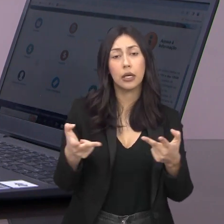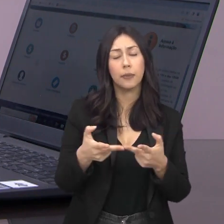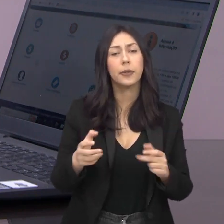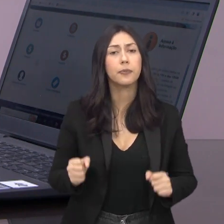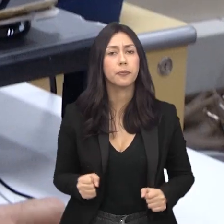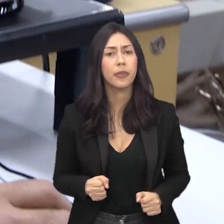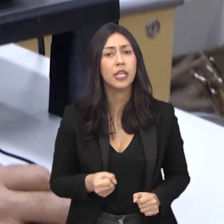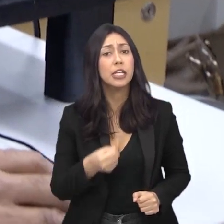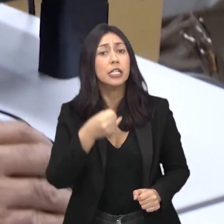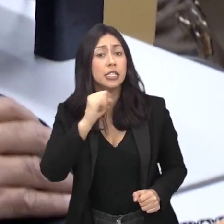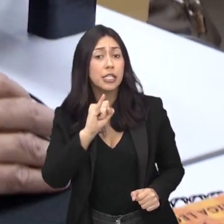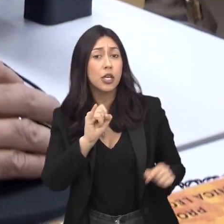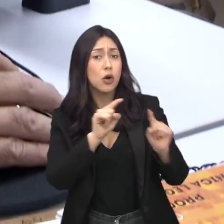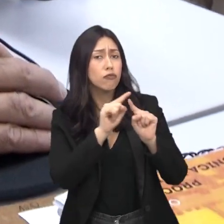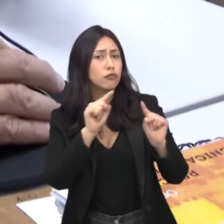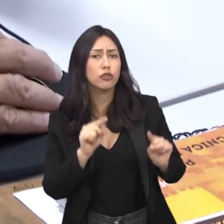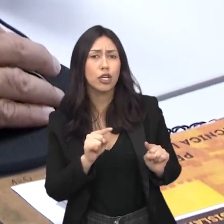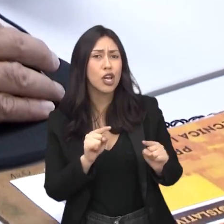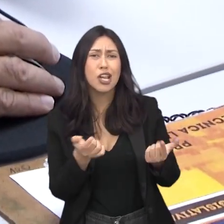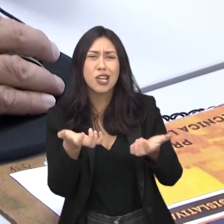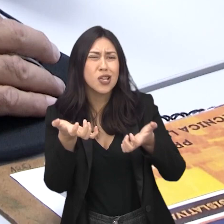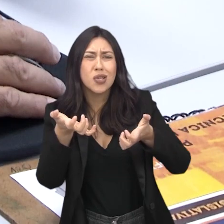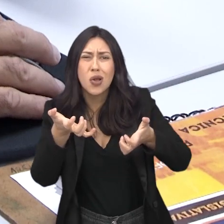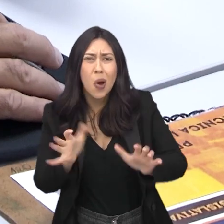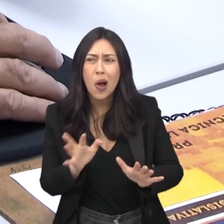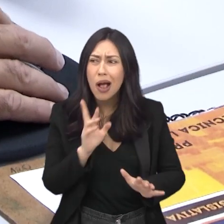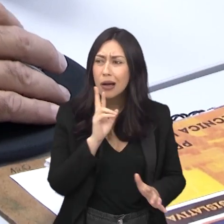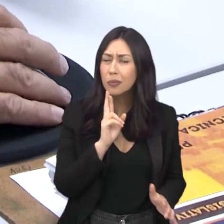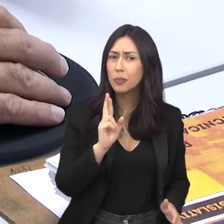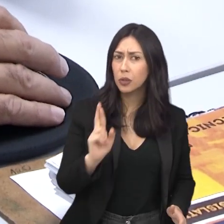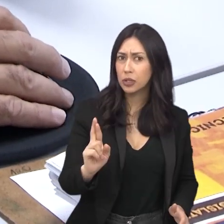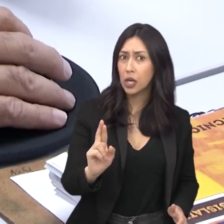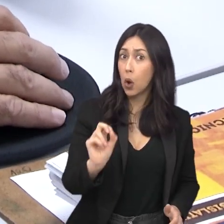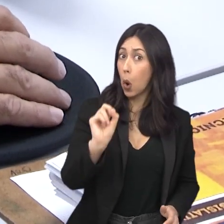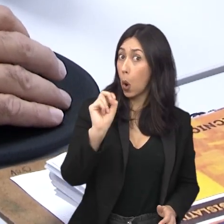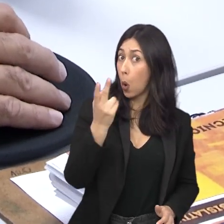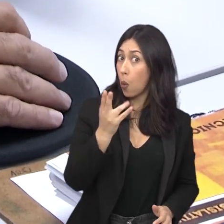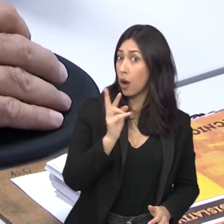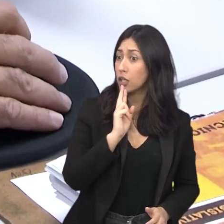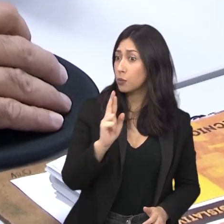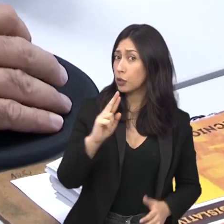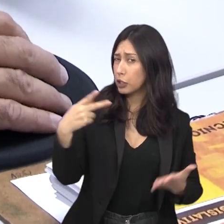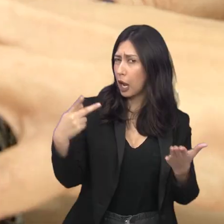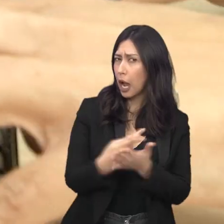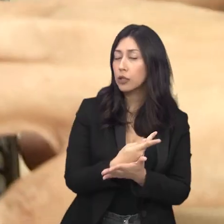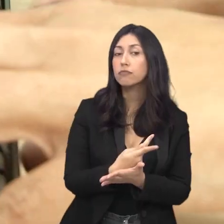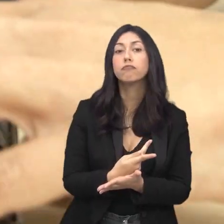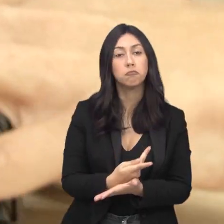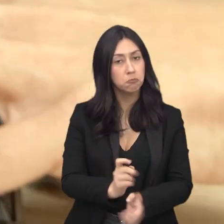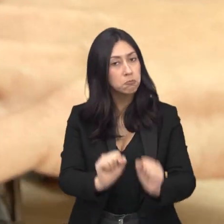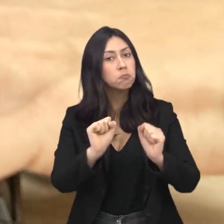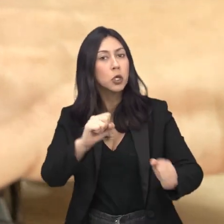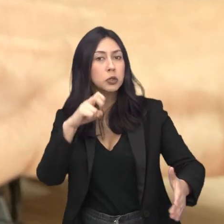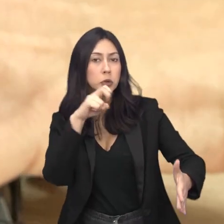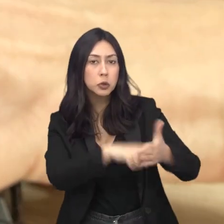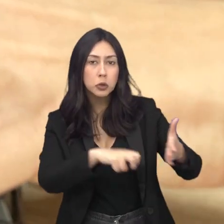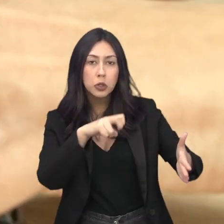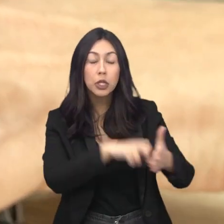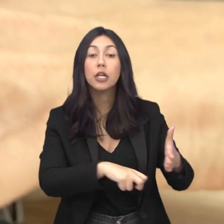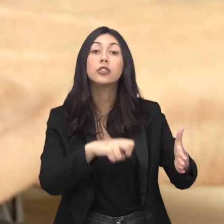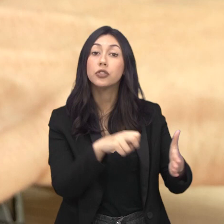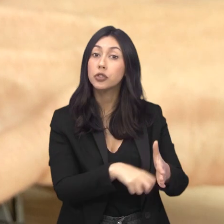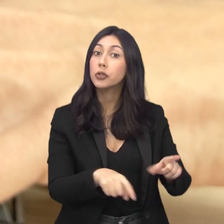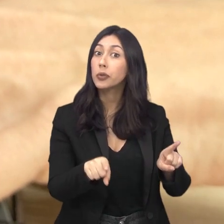na Câmara. Se o agente público se recusar ou passar informações de forma incorreta, ele pode ser punido por